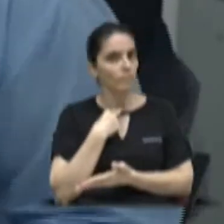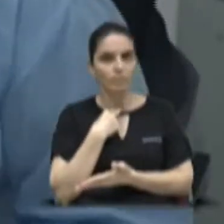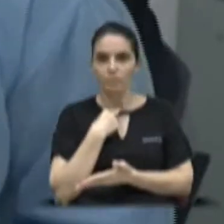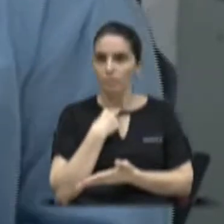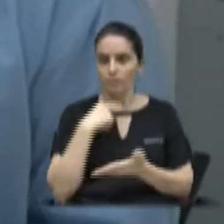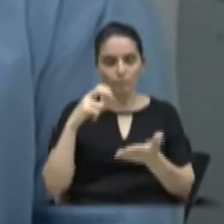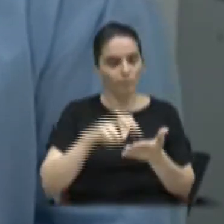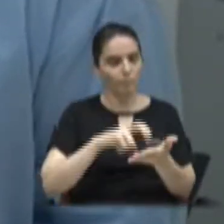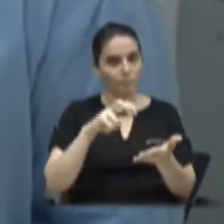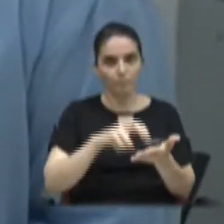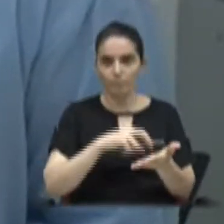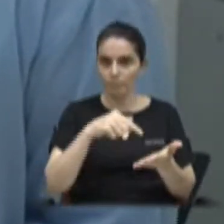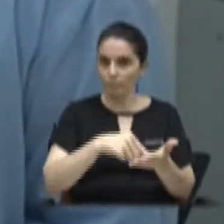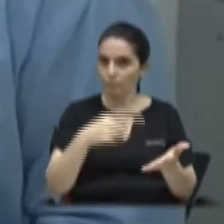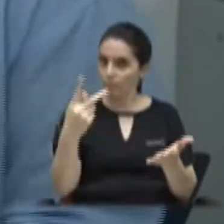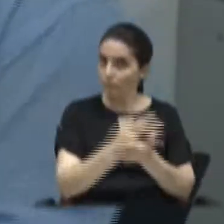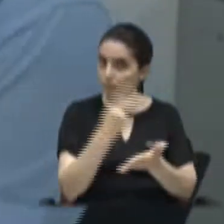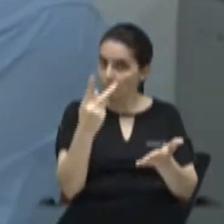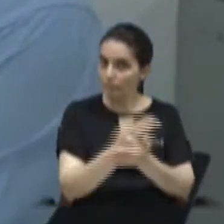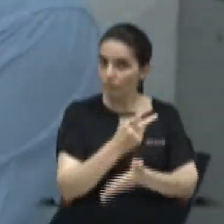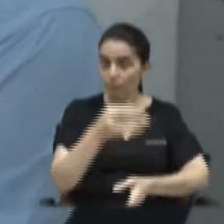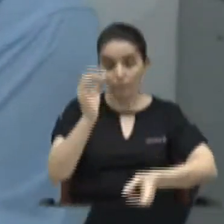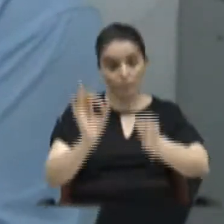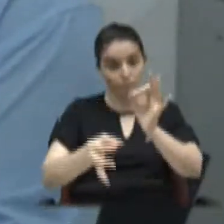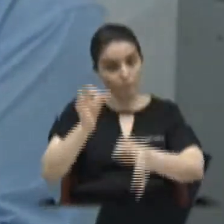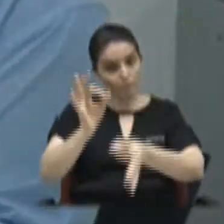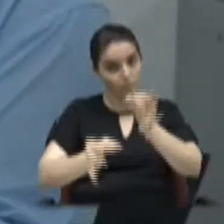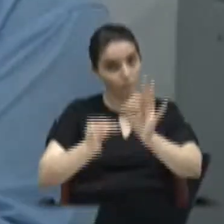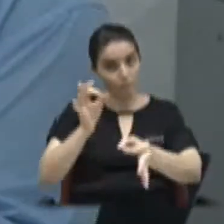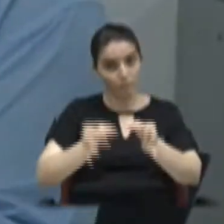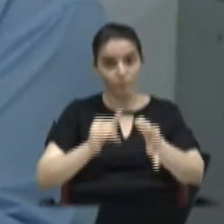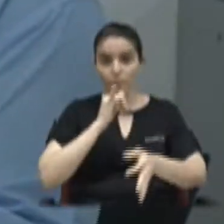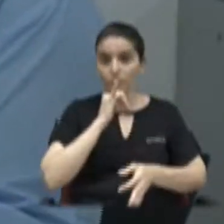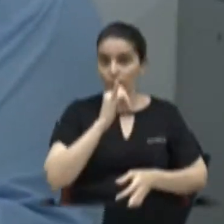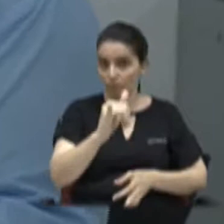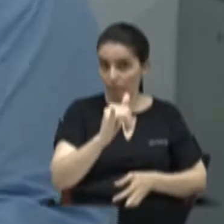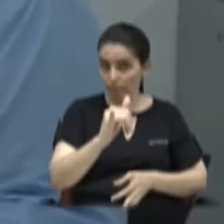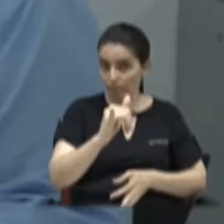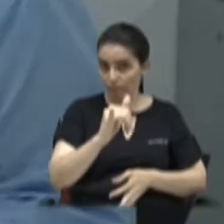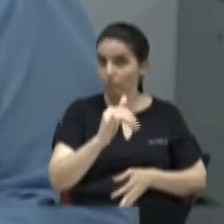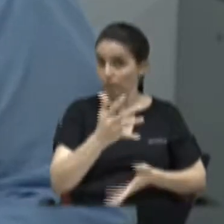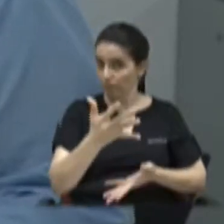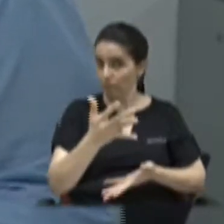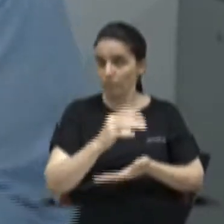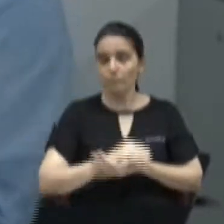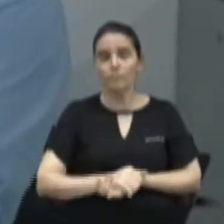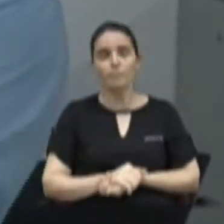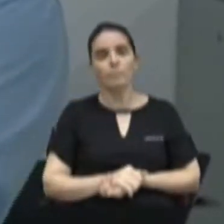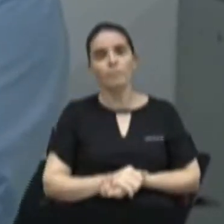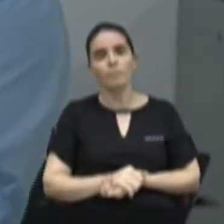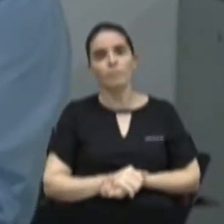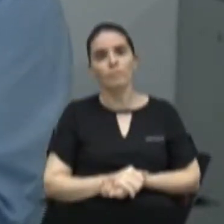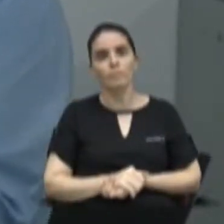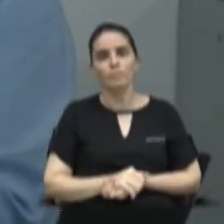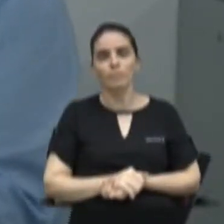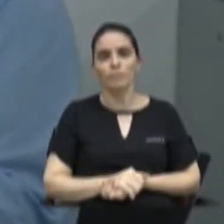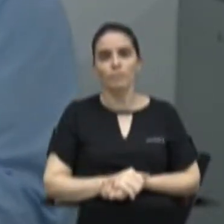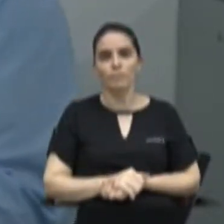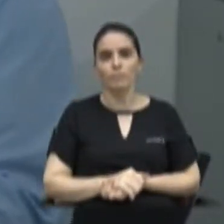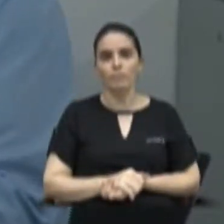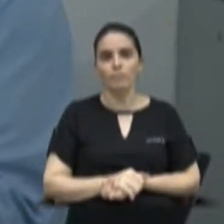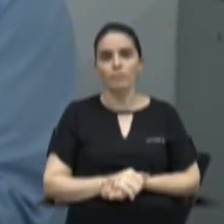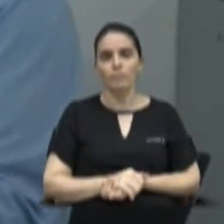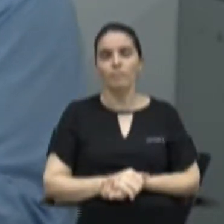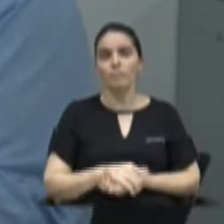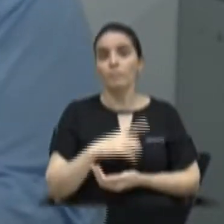taxa. Pelo menos é o que está dizendo o juiz aqui do Tribunal de Justiça do Mato Grosso. Isso aqui está no